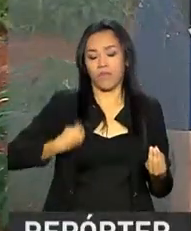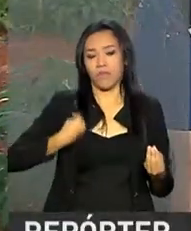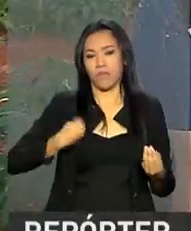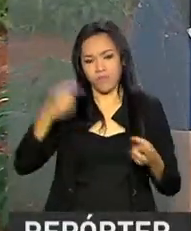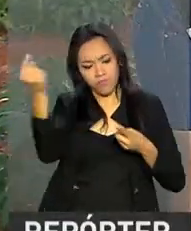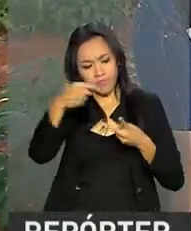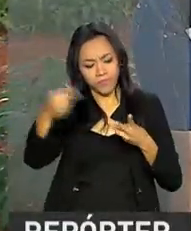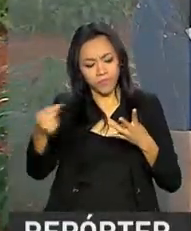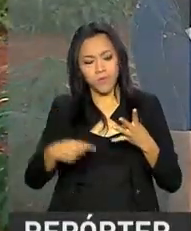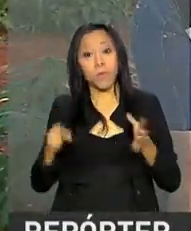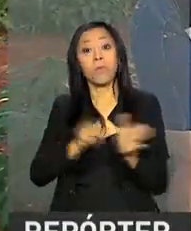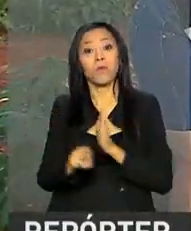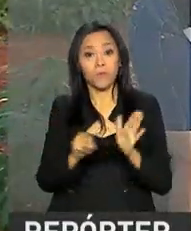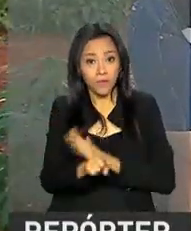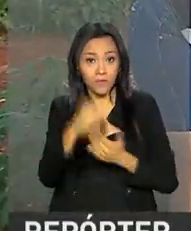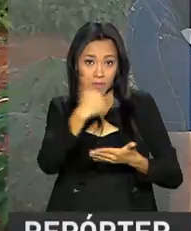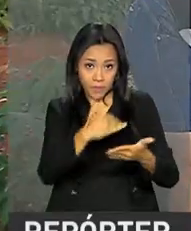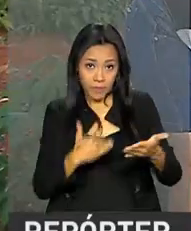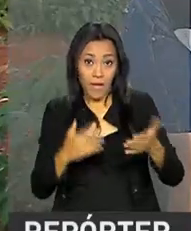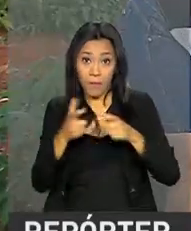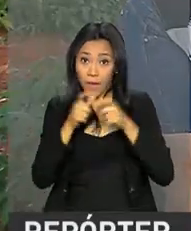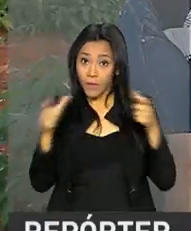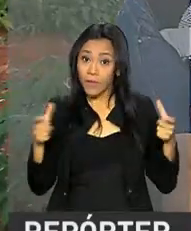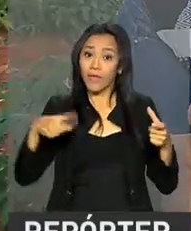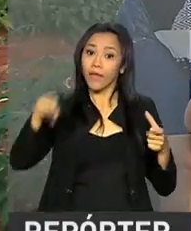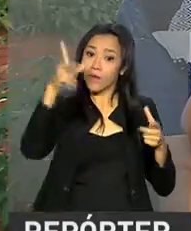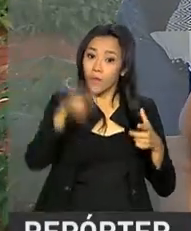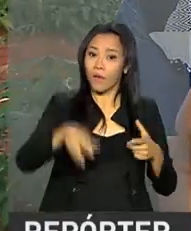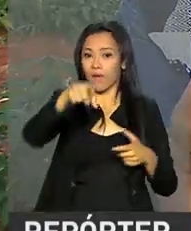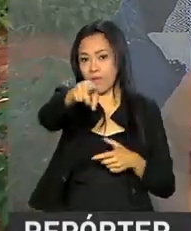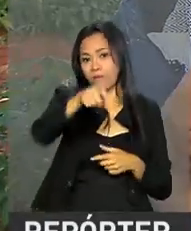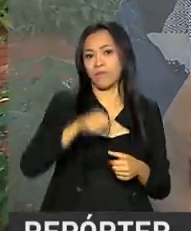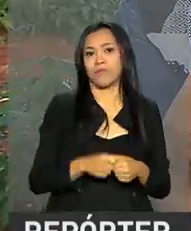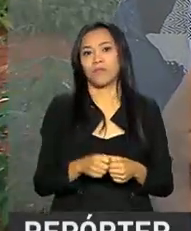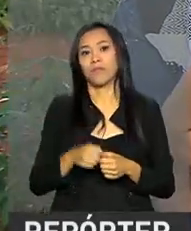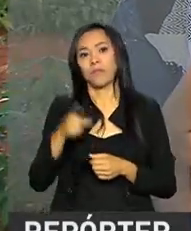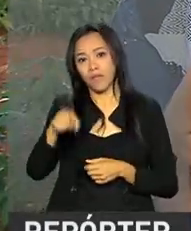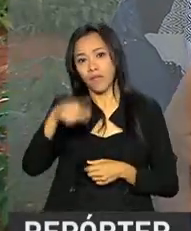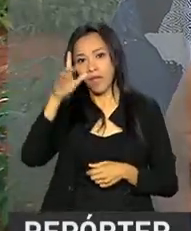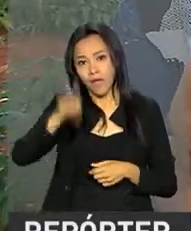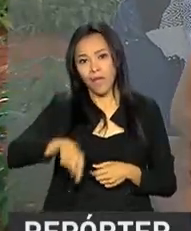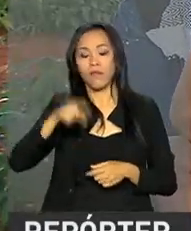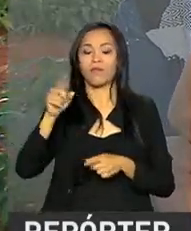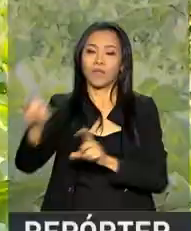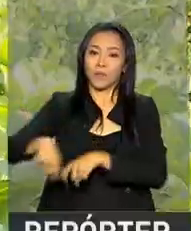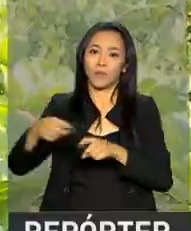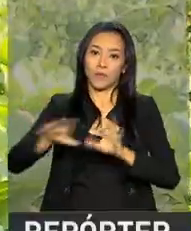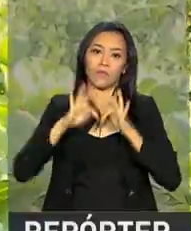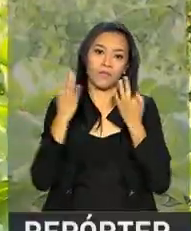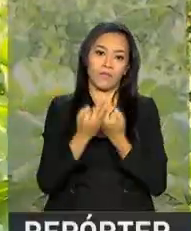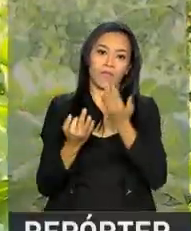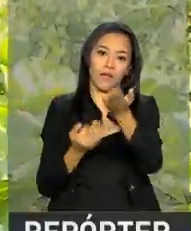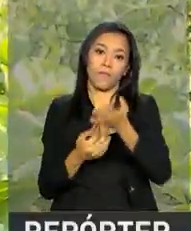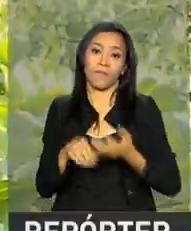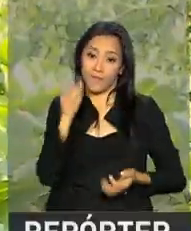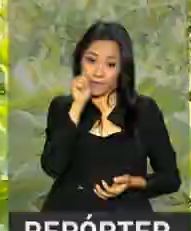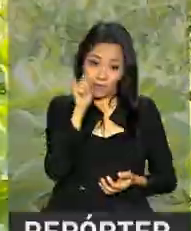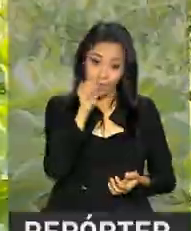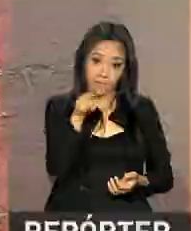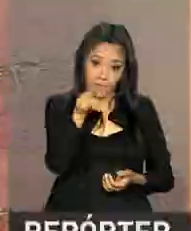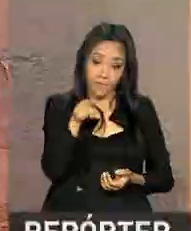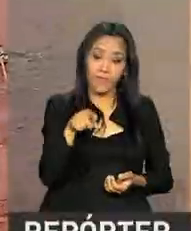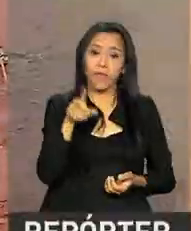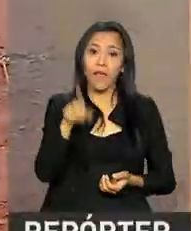parte dos entrevistados deve estar em propriedades como esta mantidas por agricultores familiares a dona linda assim